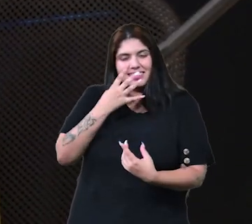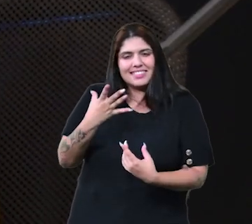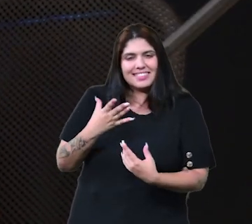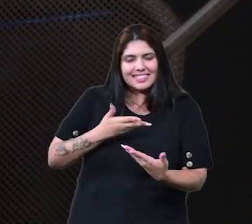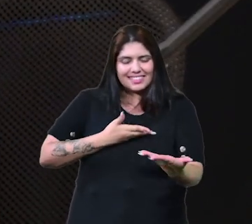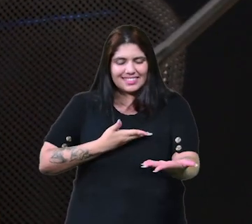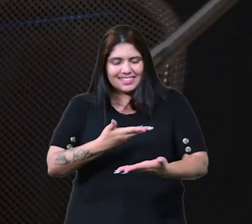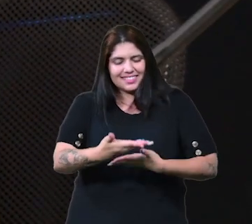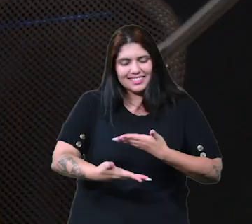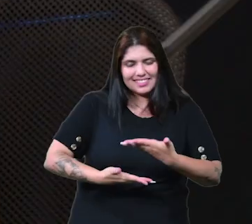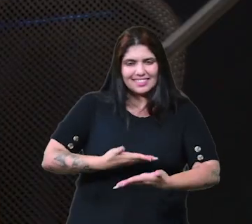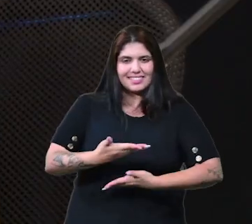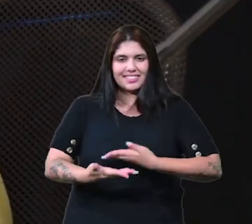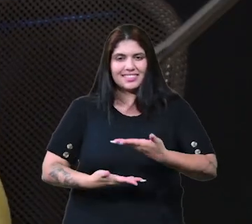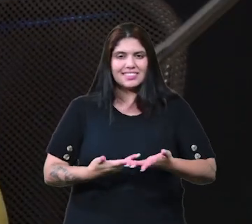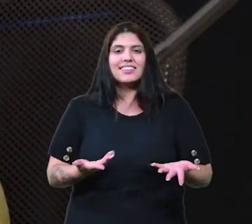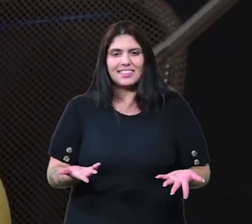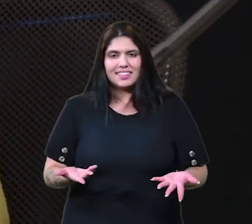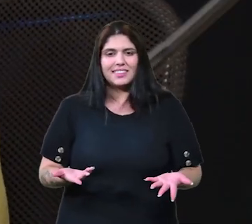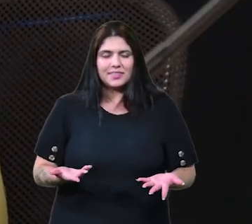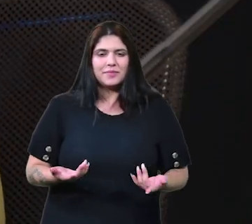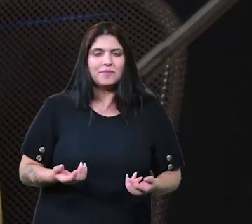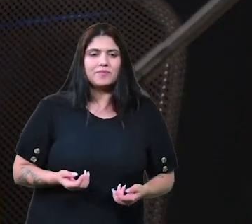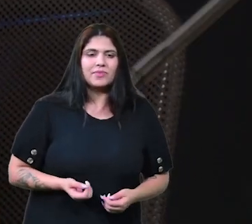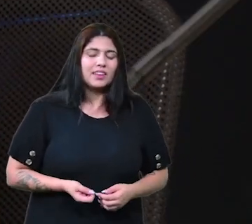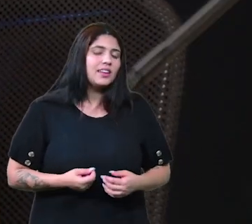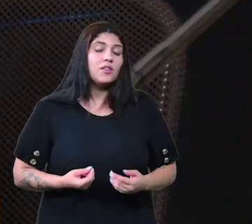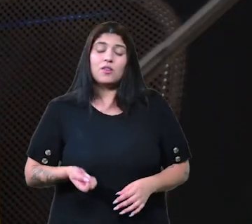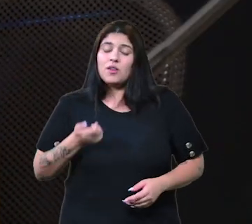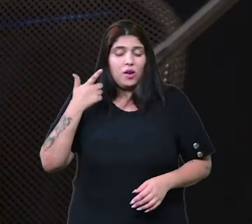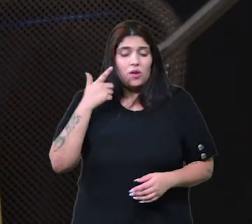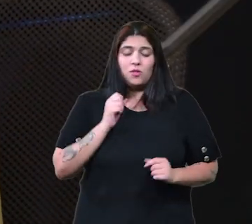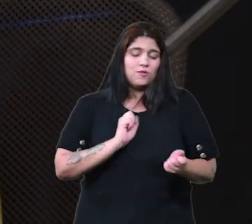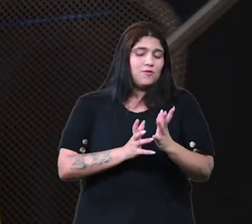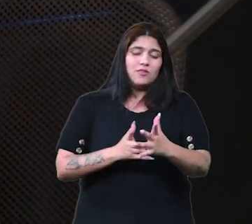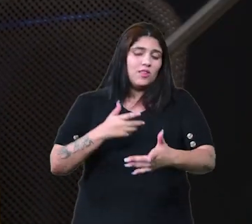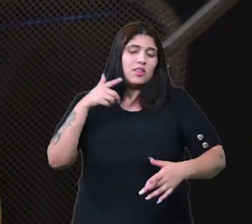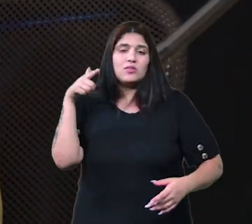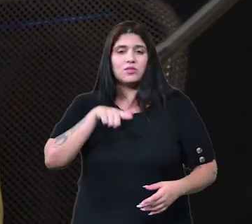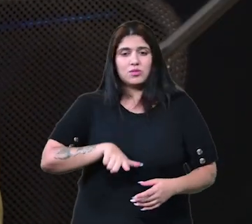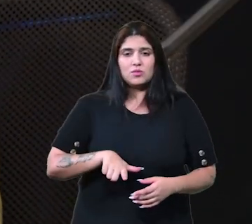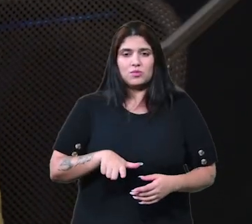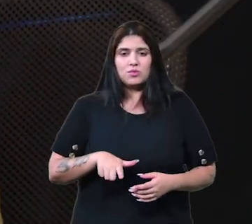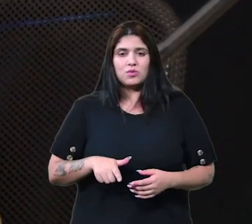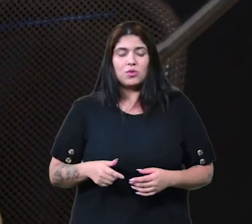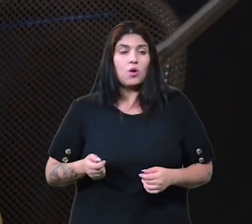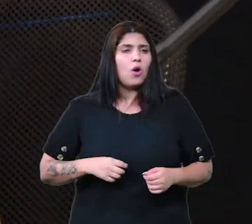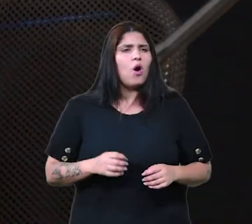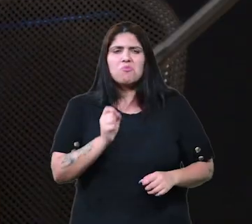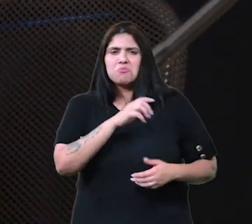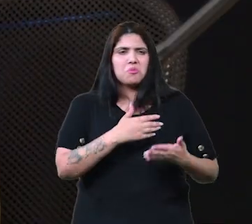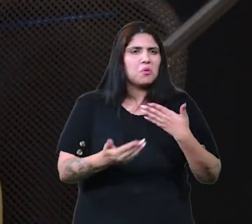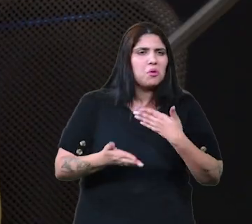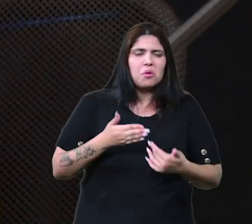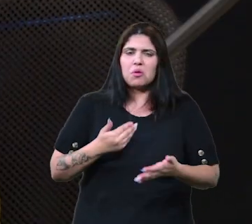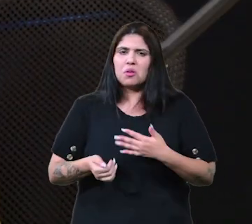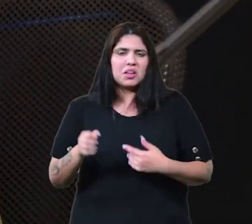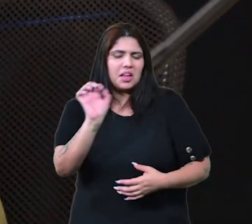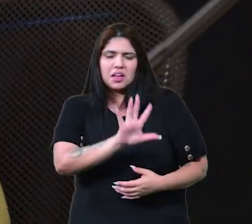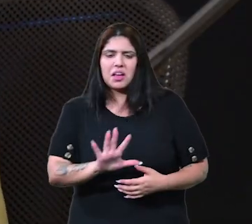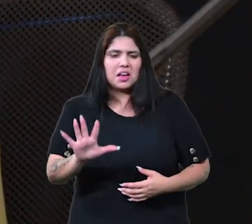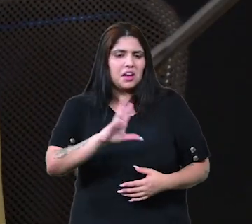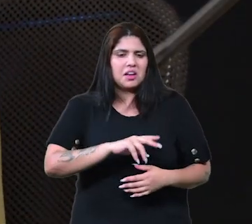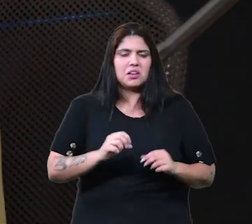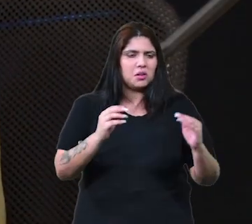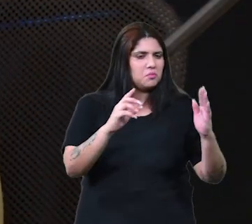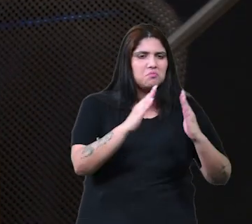mais uma vez, eu reforço, não é nem só voltado para a hotelaria, seja onde for, né? Se a gente vai, como eu falei, num salão de beleza, no